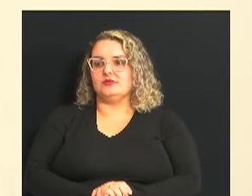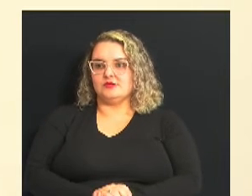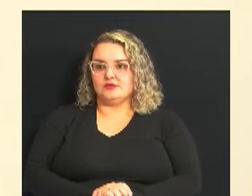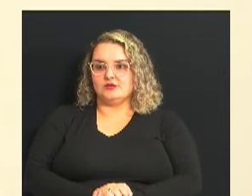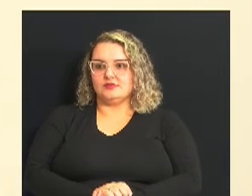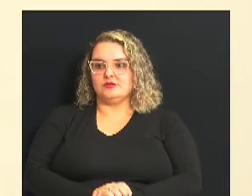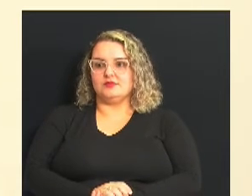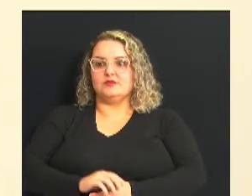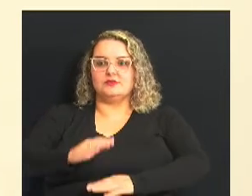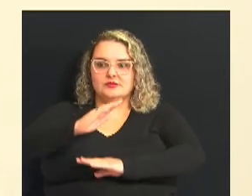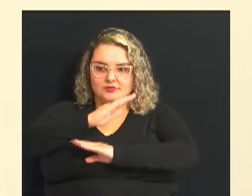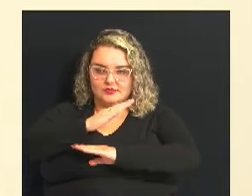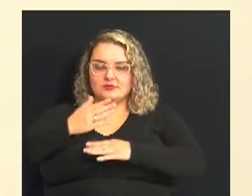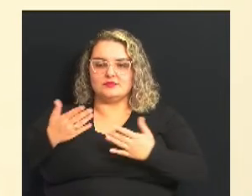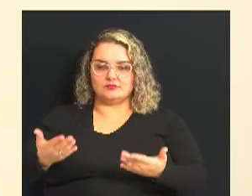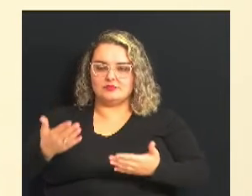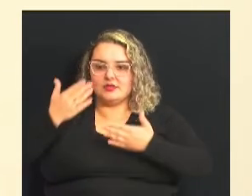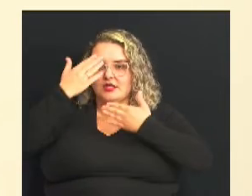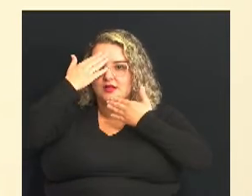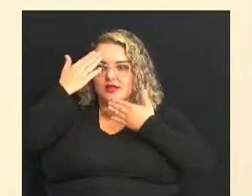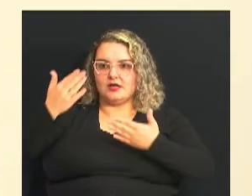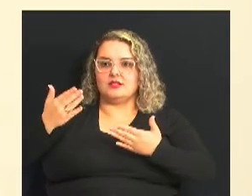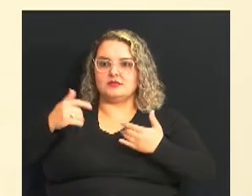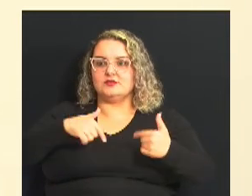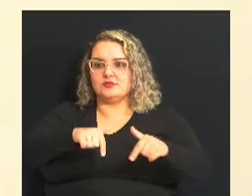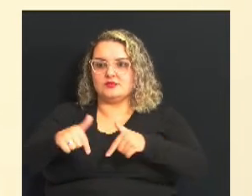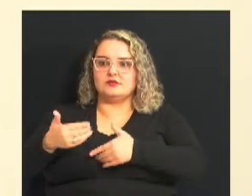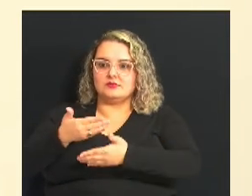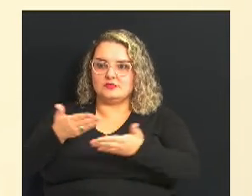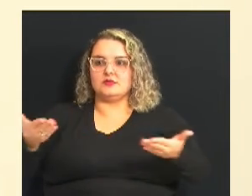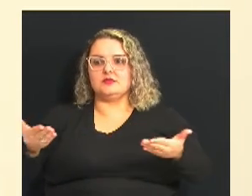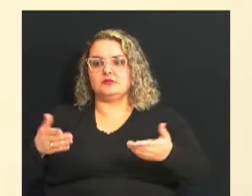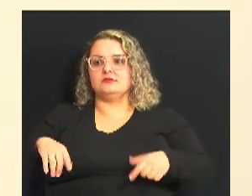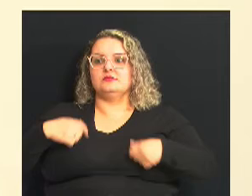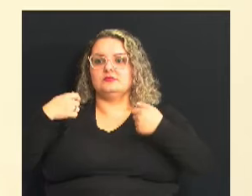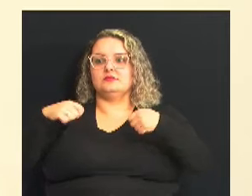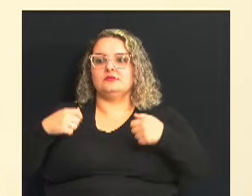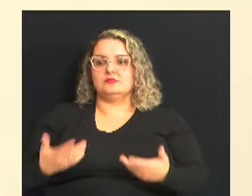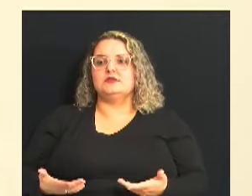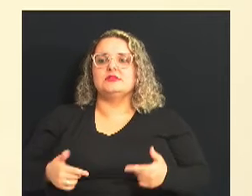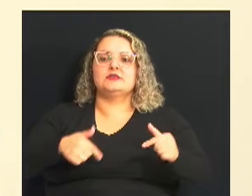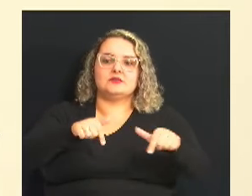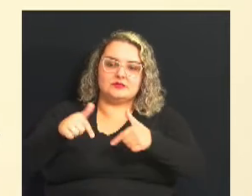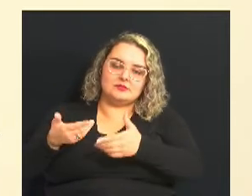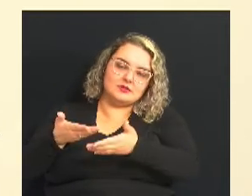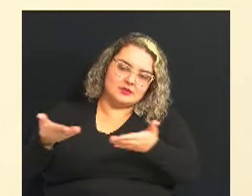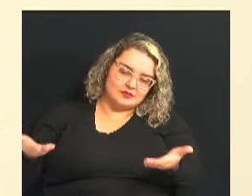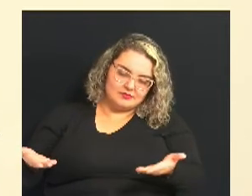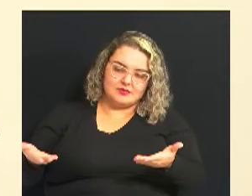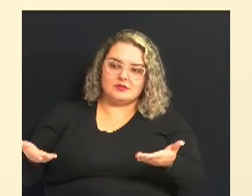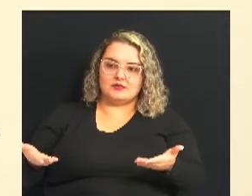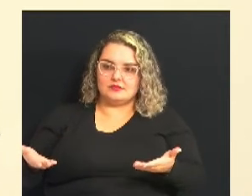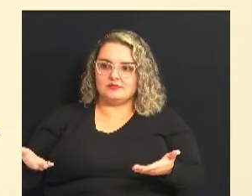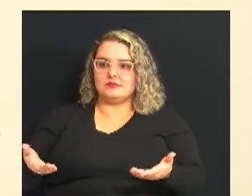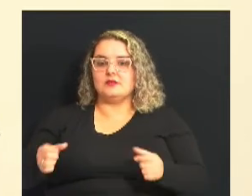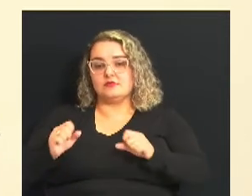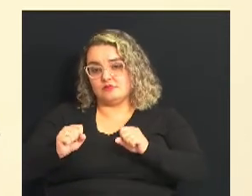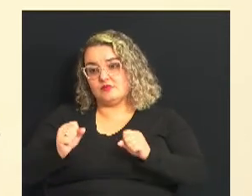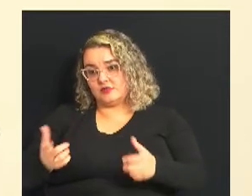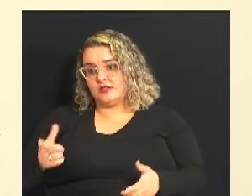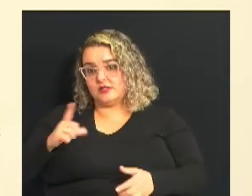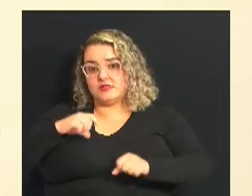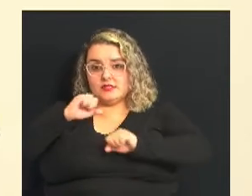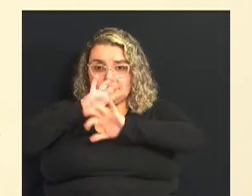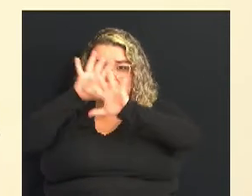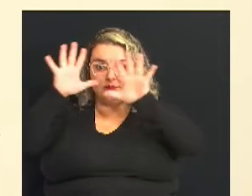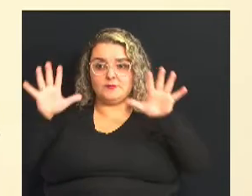da Câmara, né? Agradeço muito o trabalho de vocês, a gente precisa do trabalho de vocês para poder ter a